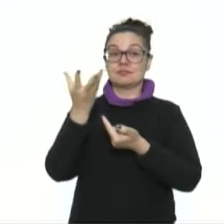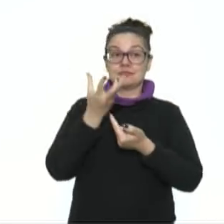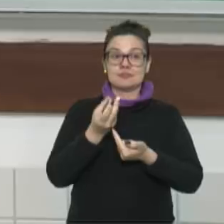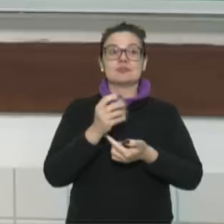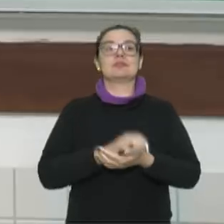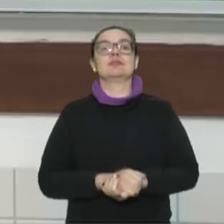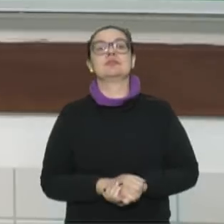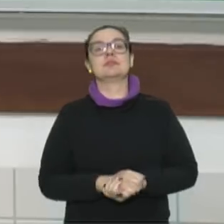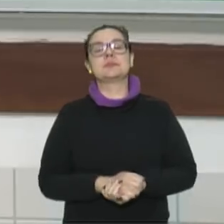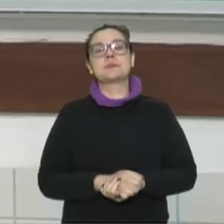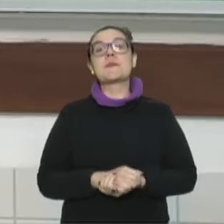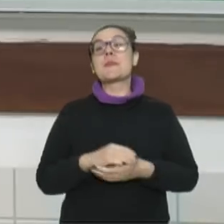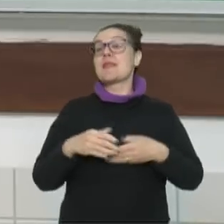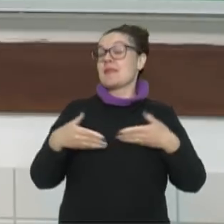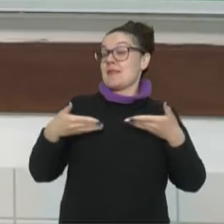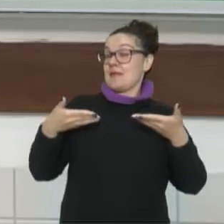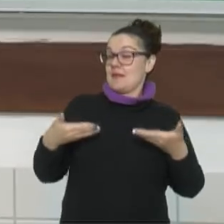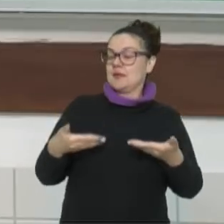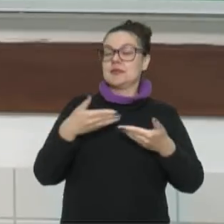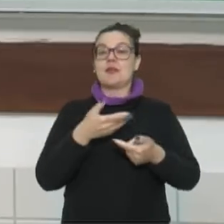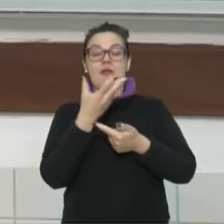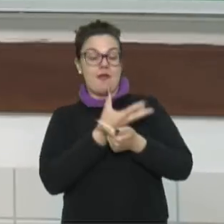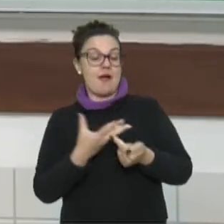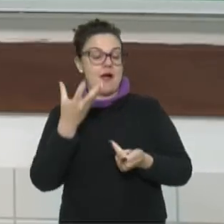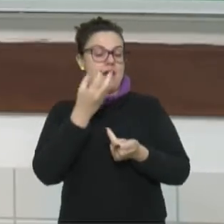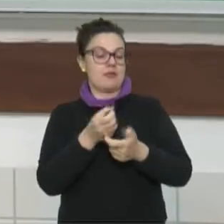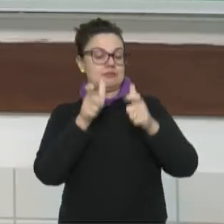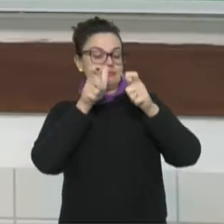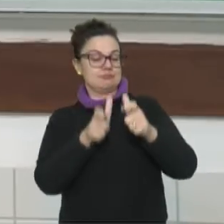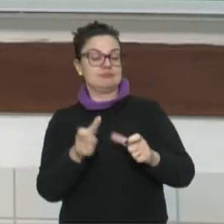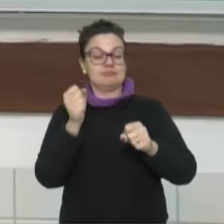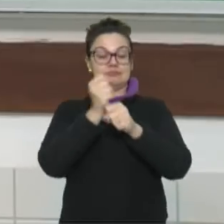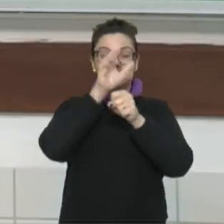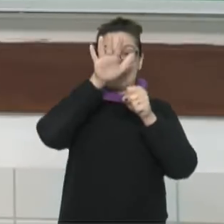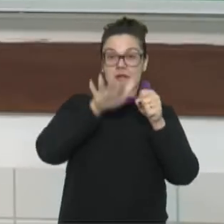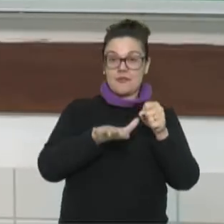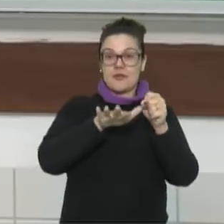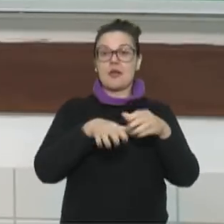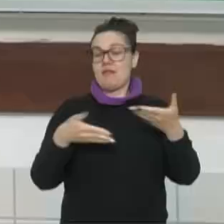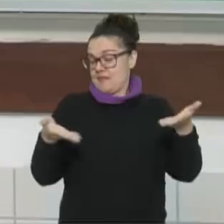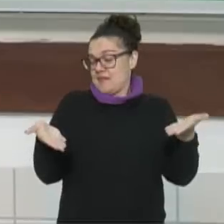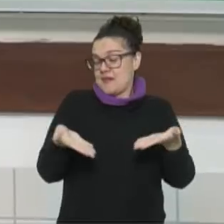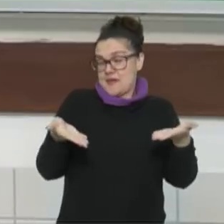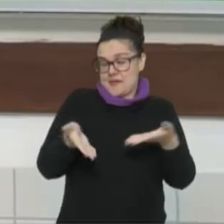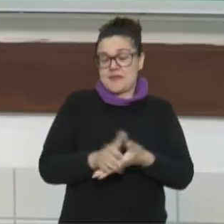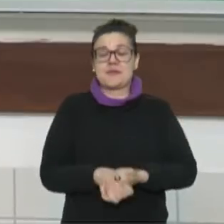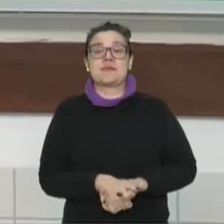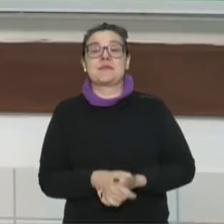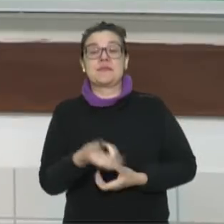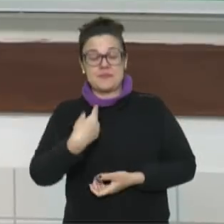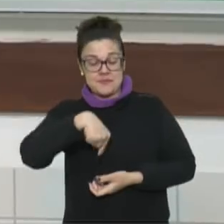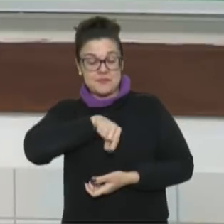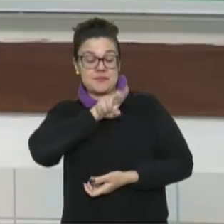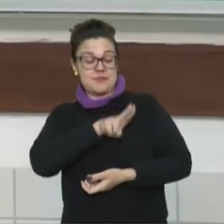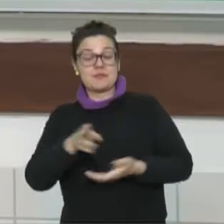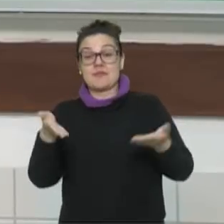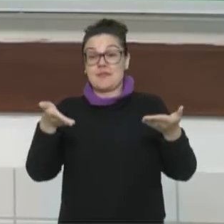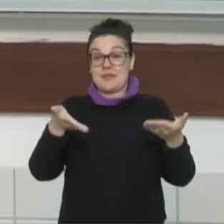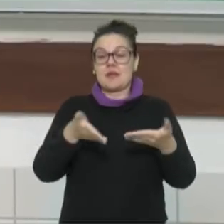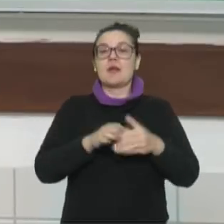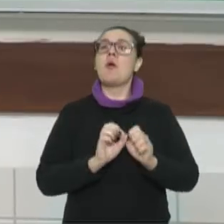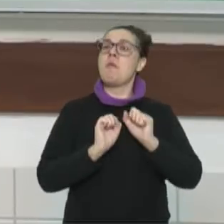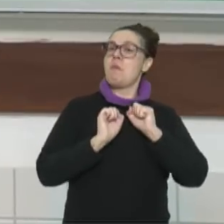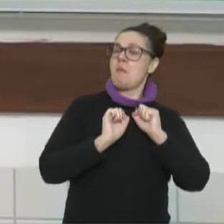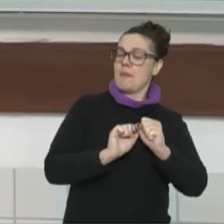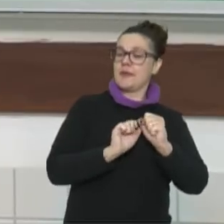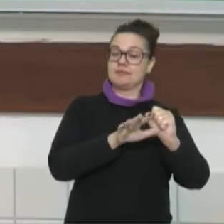né? Então, a arte de instalação, ela acontece, né, na contemporaneidade, nos nossos dias atuais. E ela